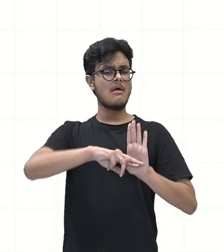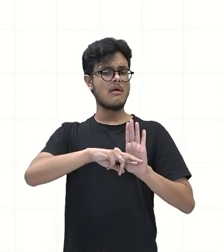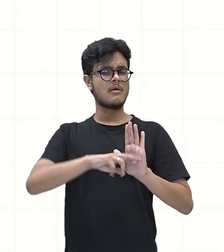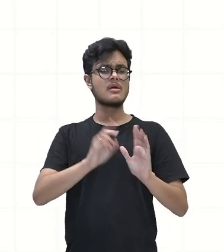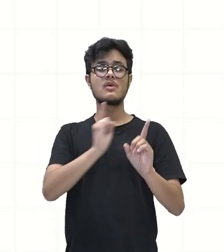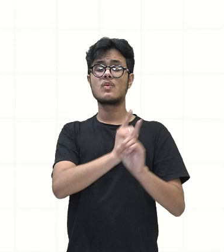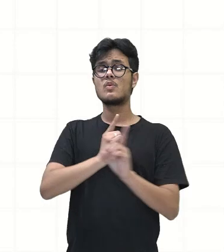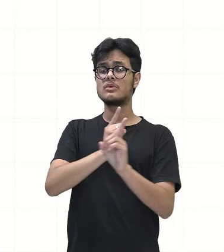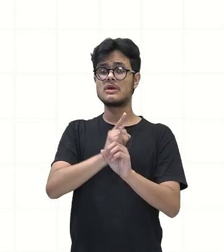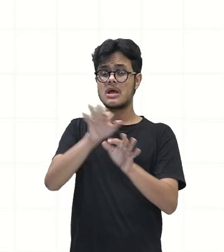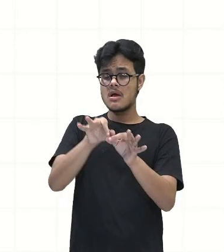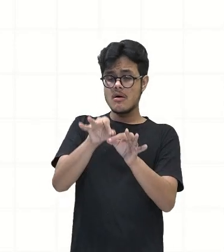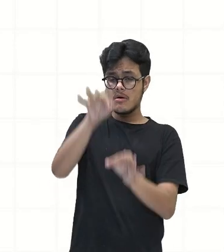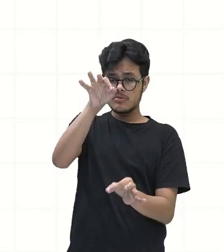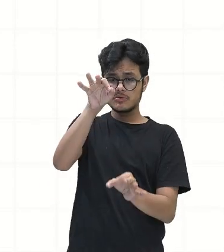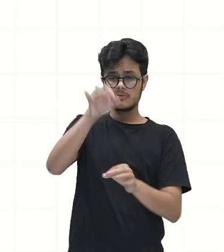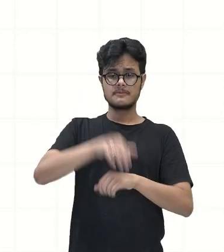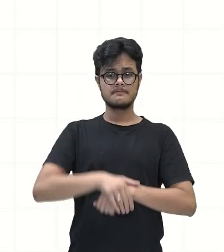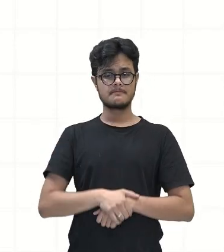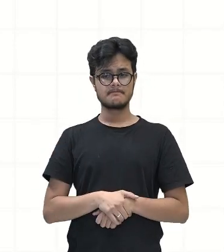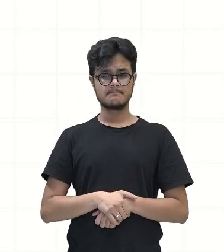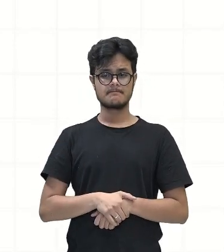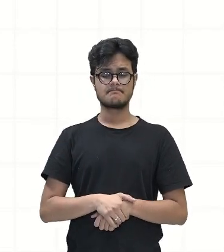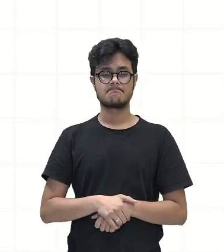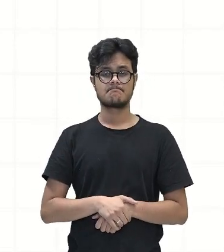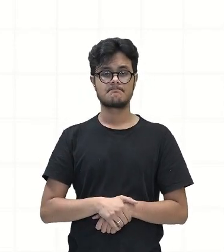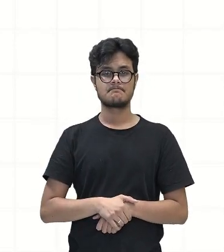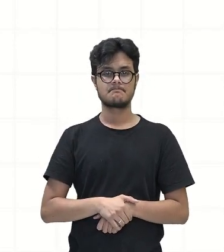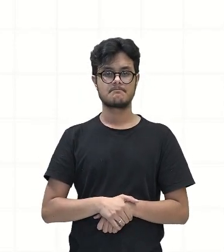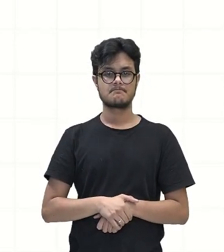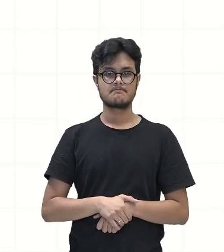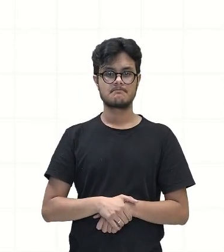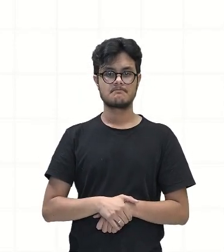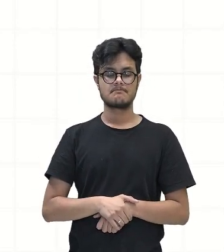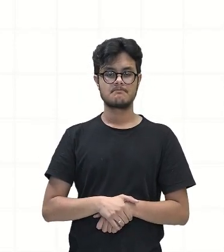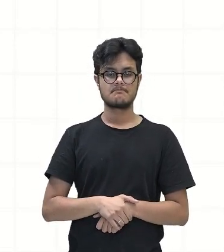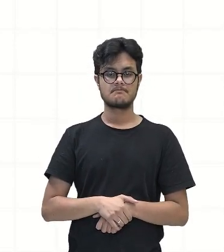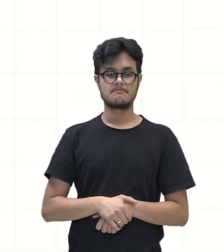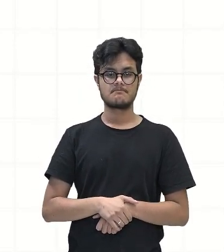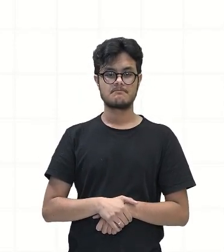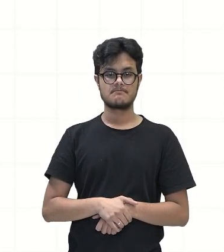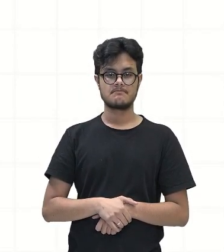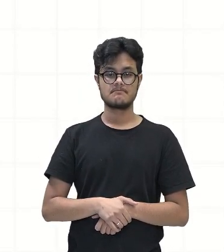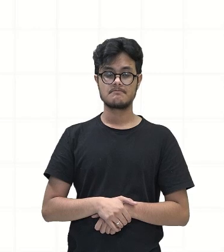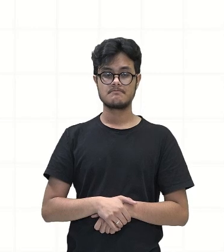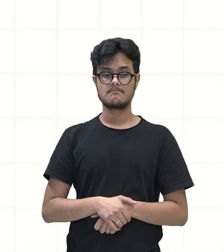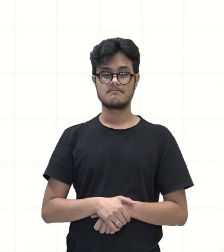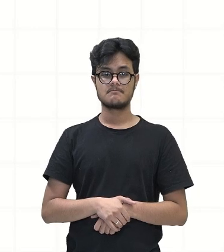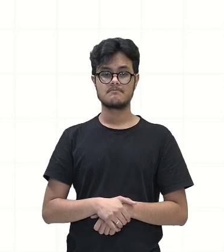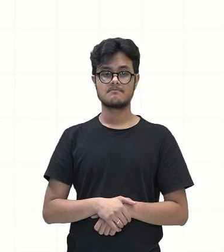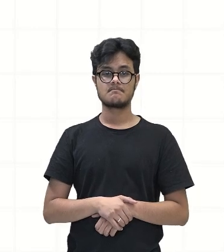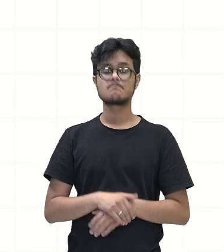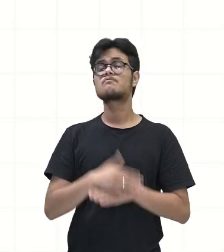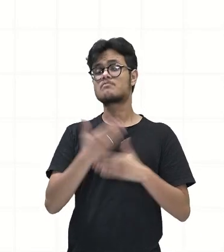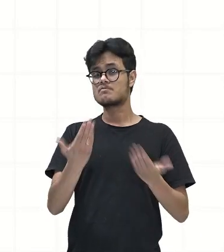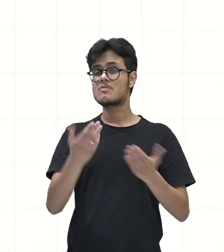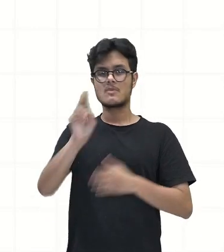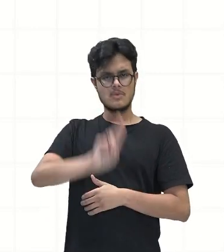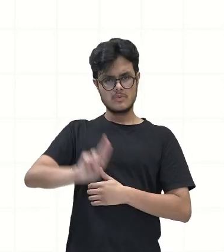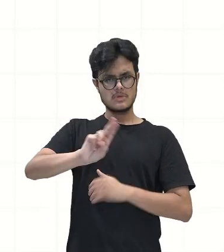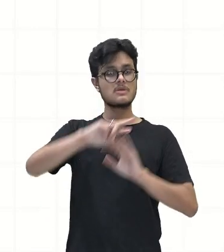a altura? Tudo isso é para eu encontrar essa altura aqui do triângulo equilátero, né? Então, a fórmula